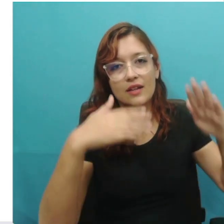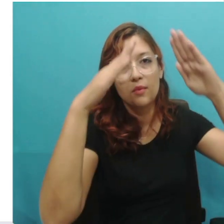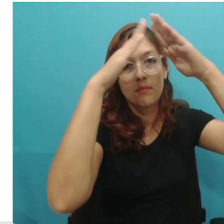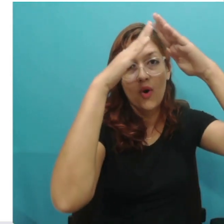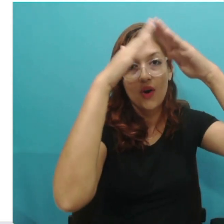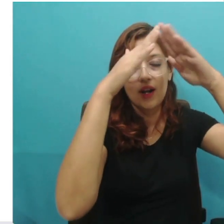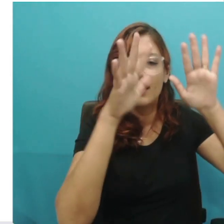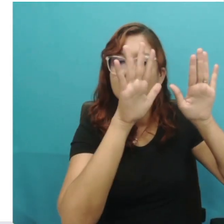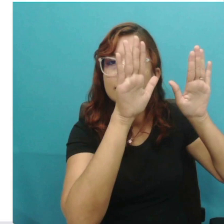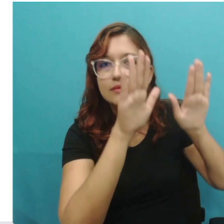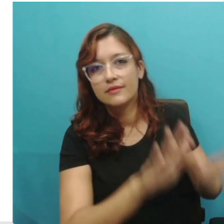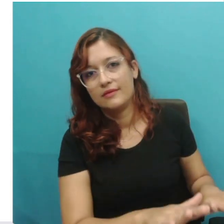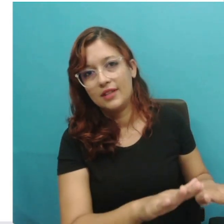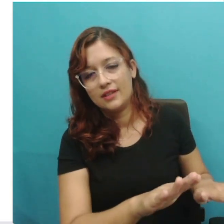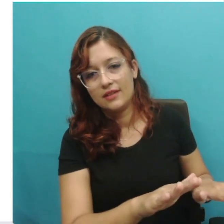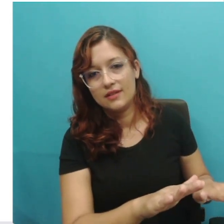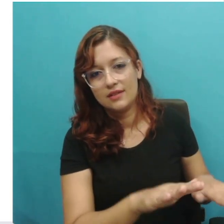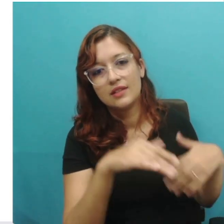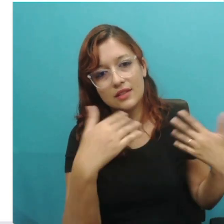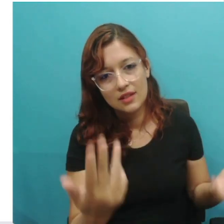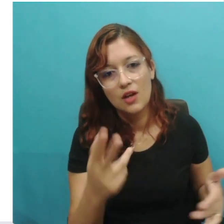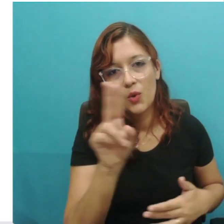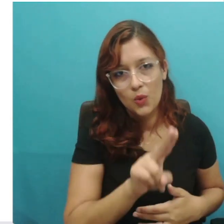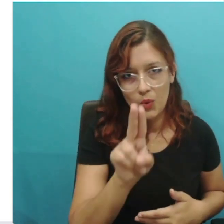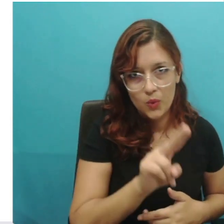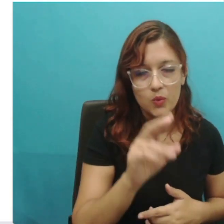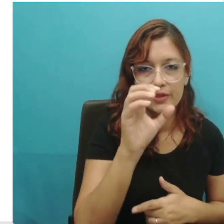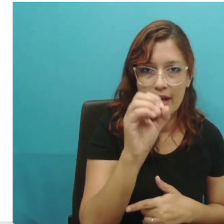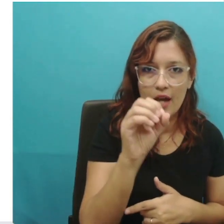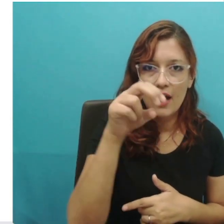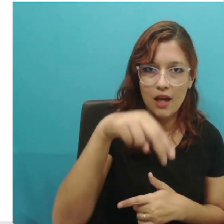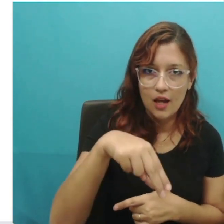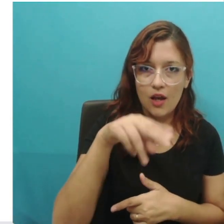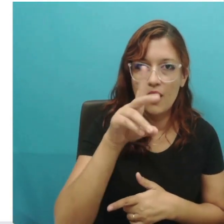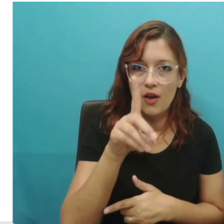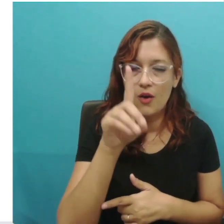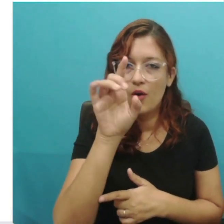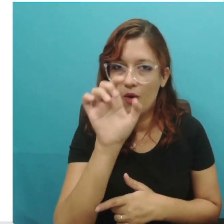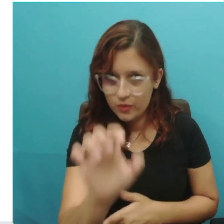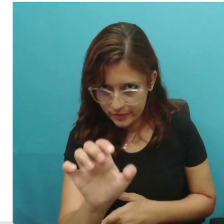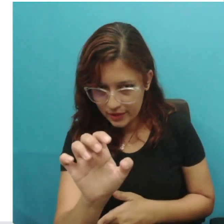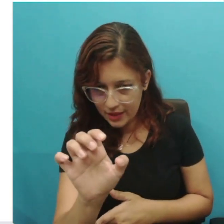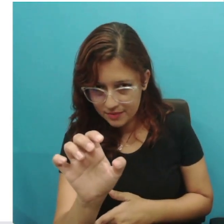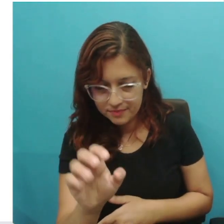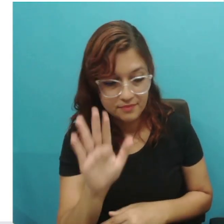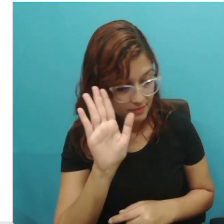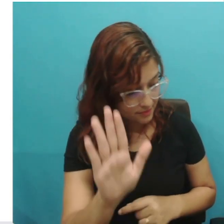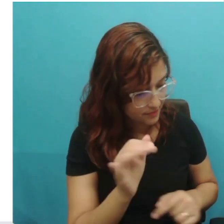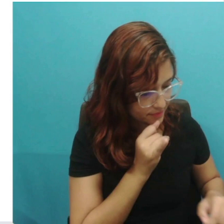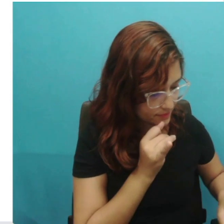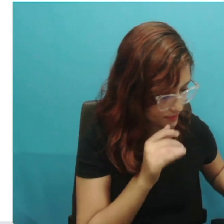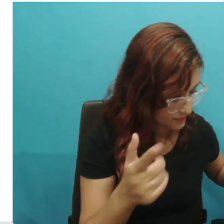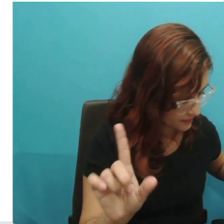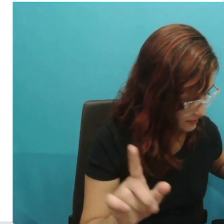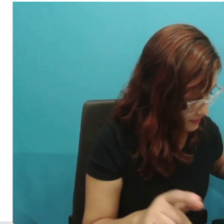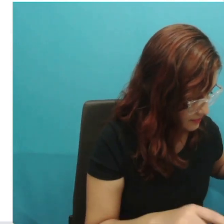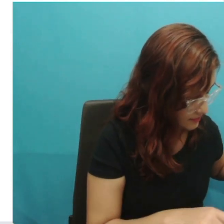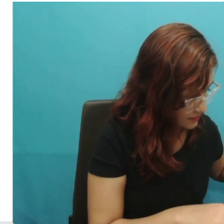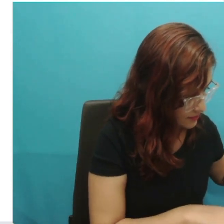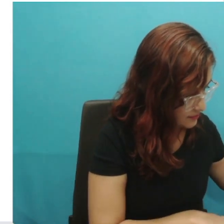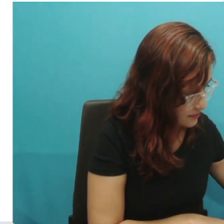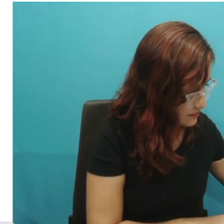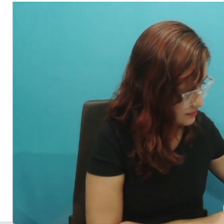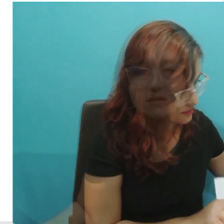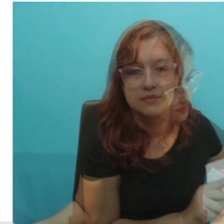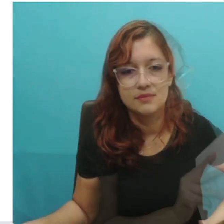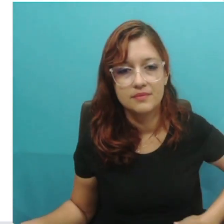Então, é um lugar fixo. Eu fico ali naquele lugar. Então, eu uso onde. Mais